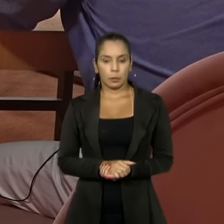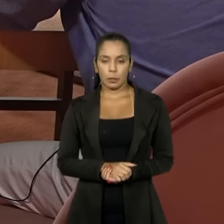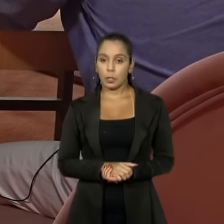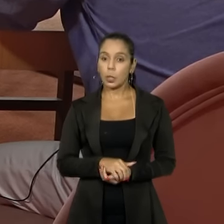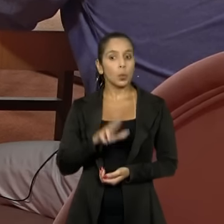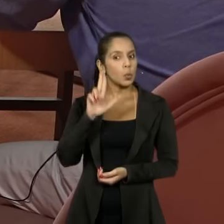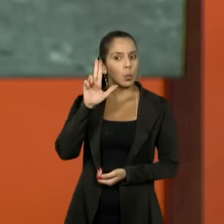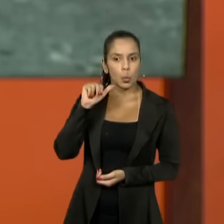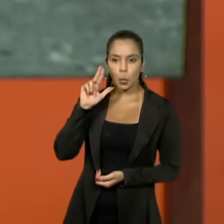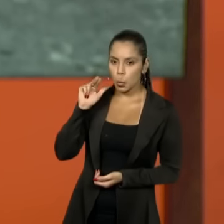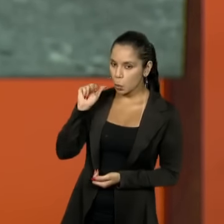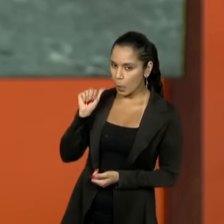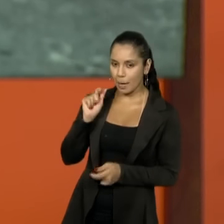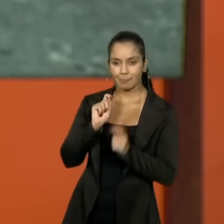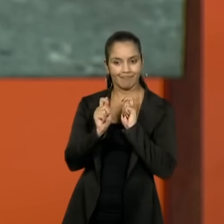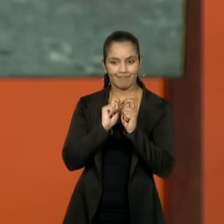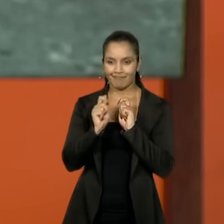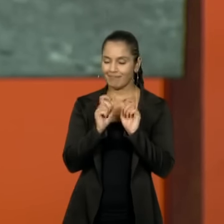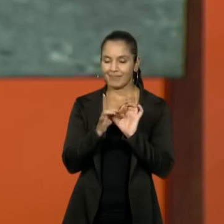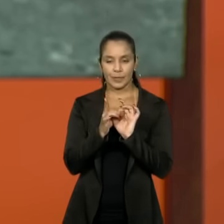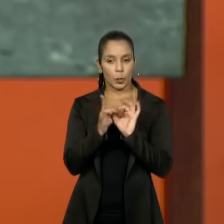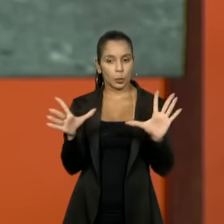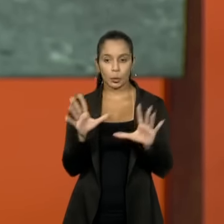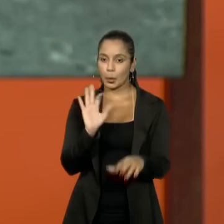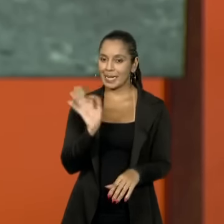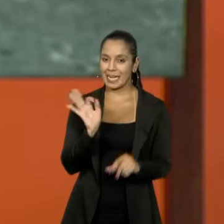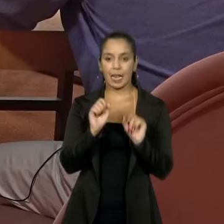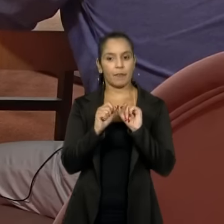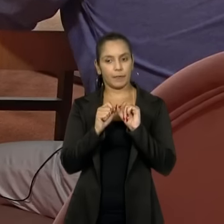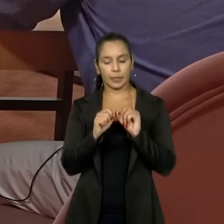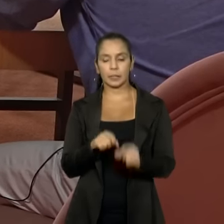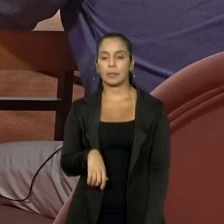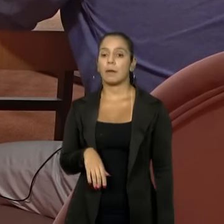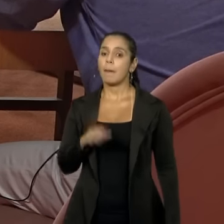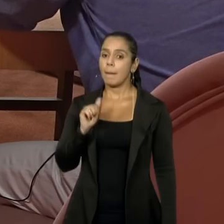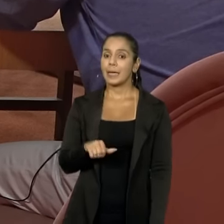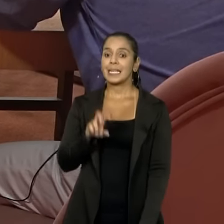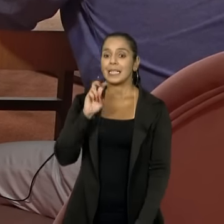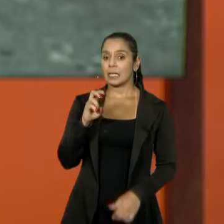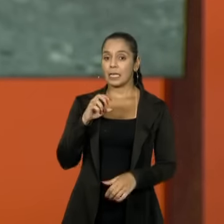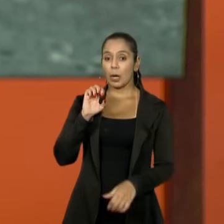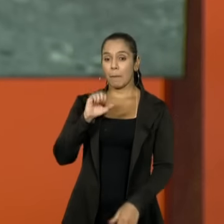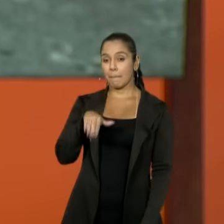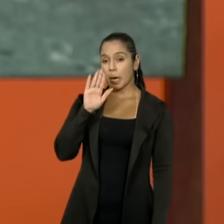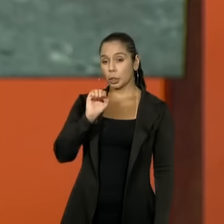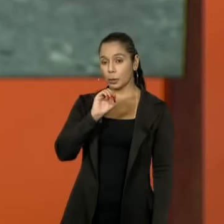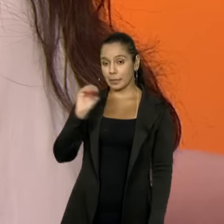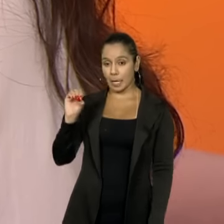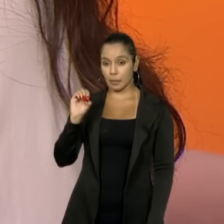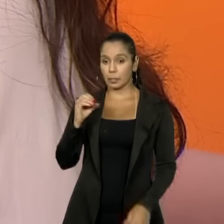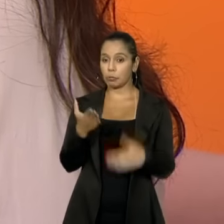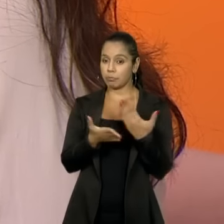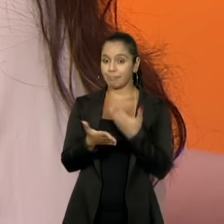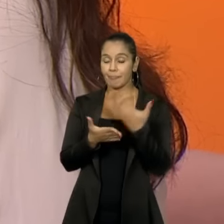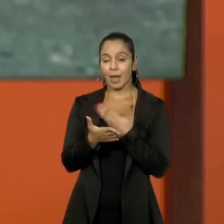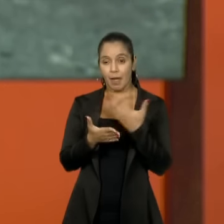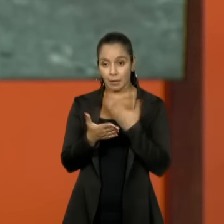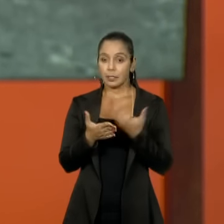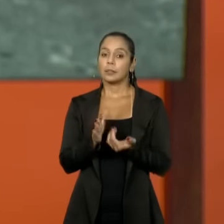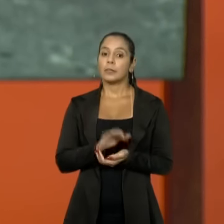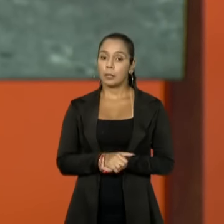né? E ele nunca tinha autorizado ninguém a fazê-lo. 800 e tantas páginas. 5 volumes, um calhamaço de papel. Caramba. Então,